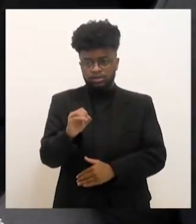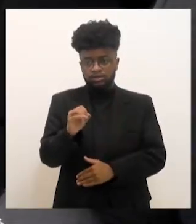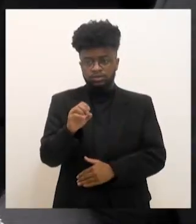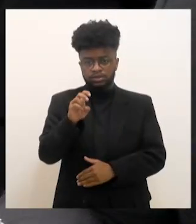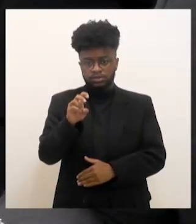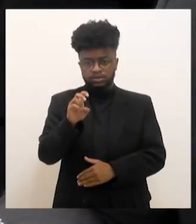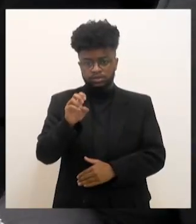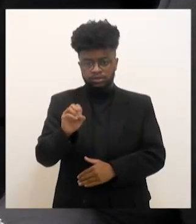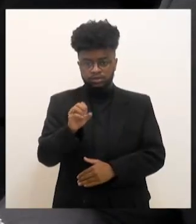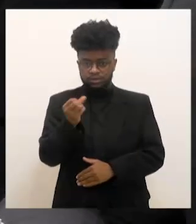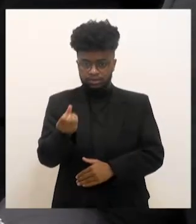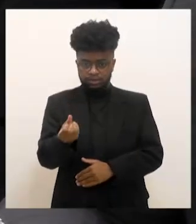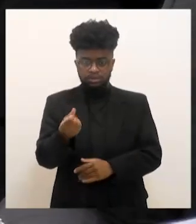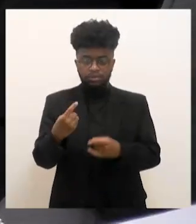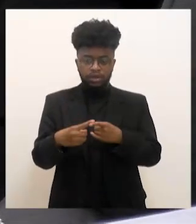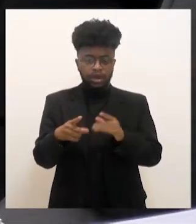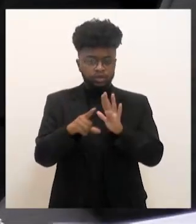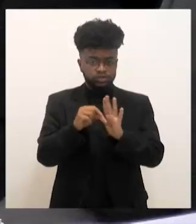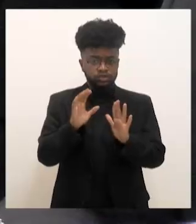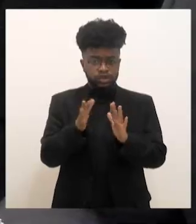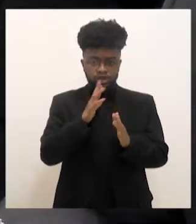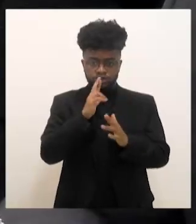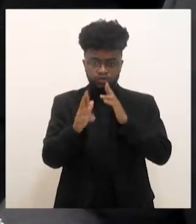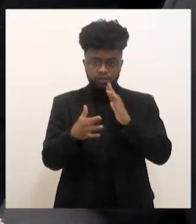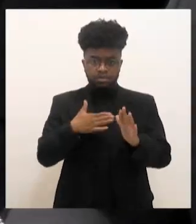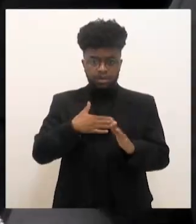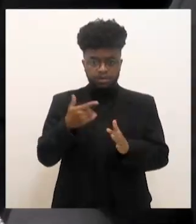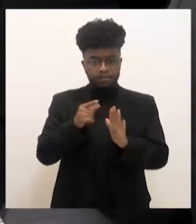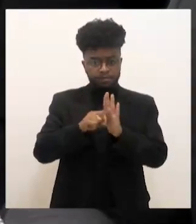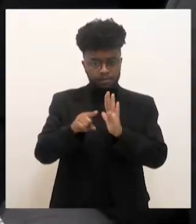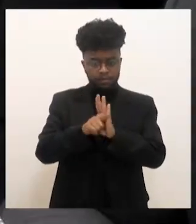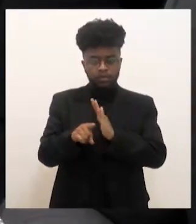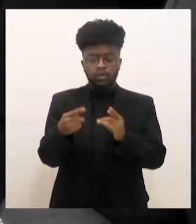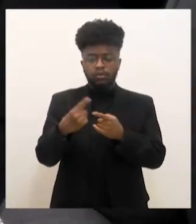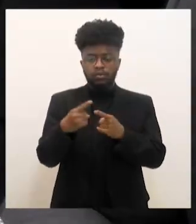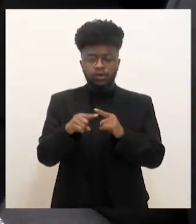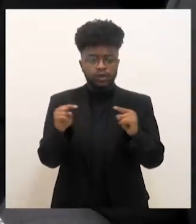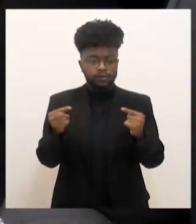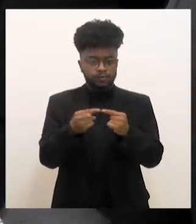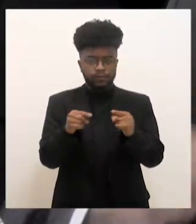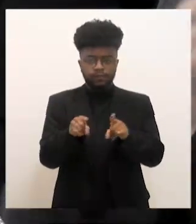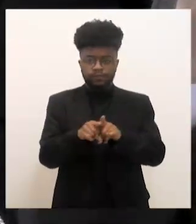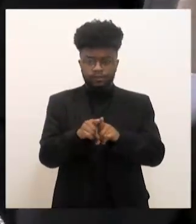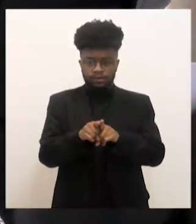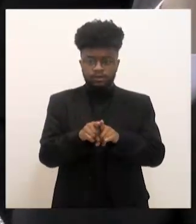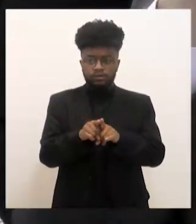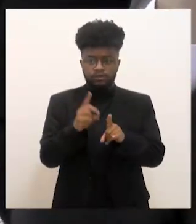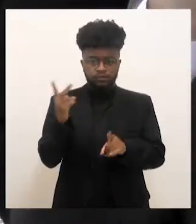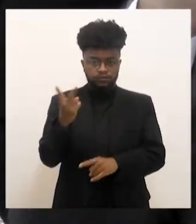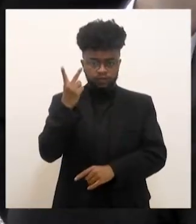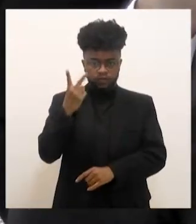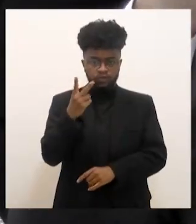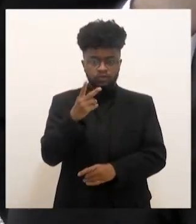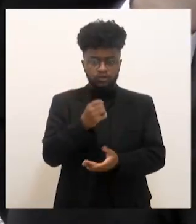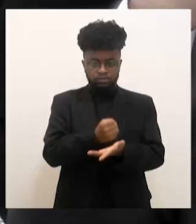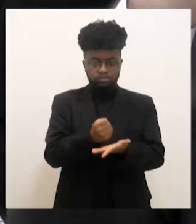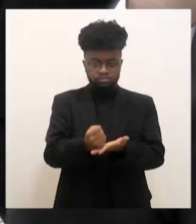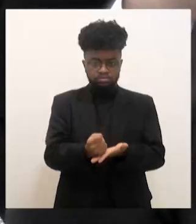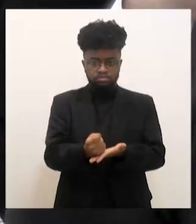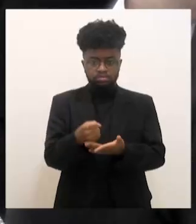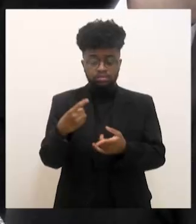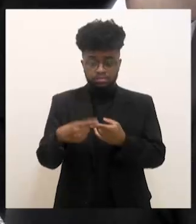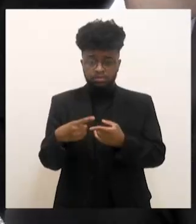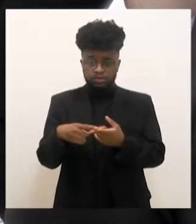à minha pergunta, ou seja, ele seja também reconhecido para o seu rito civil, que é isso